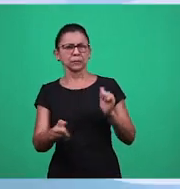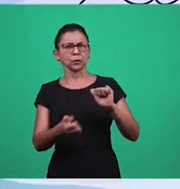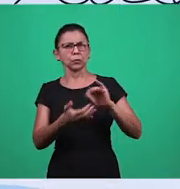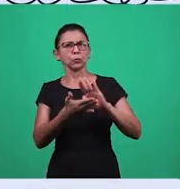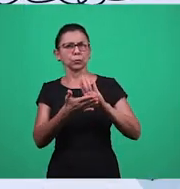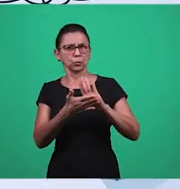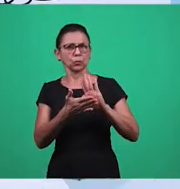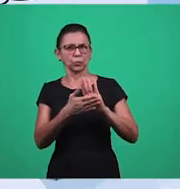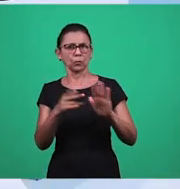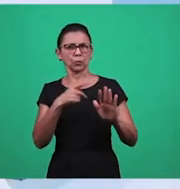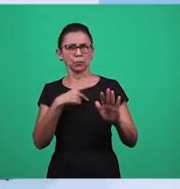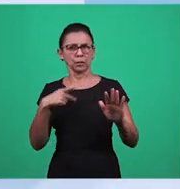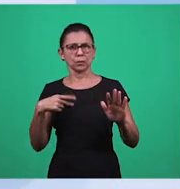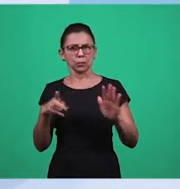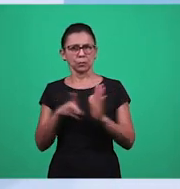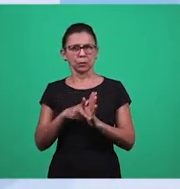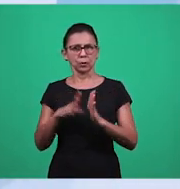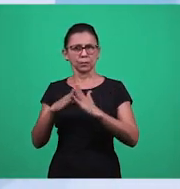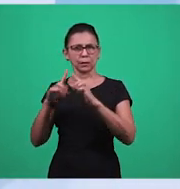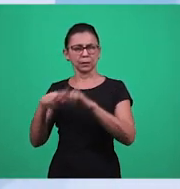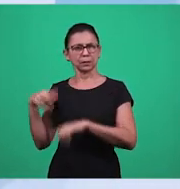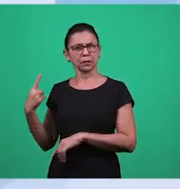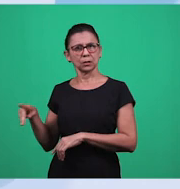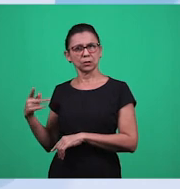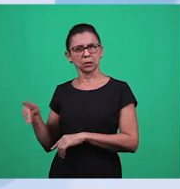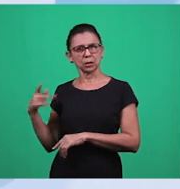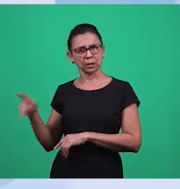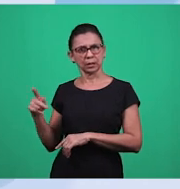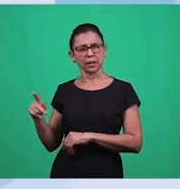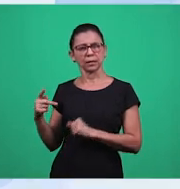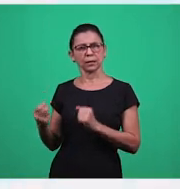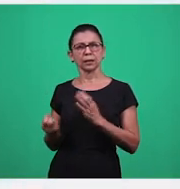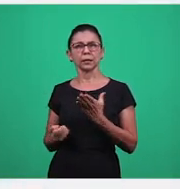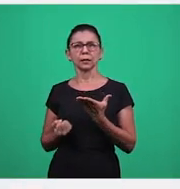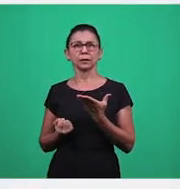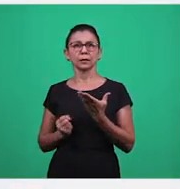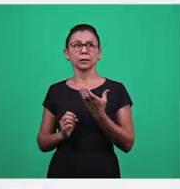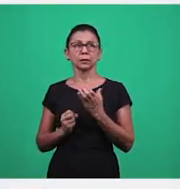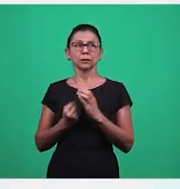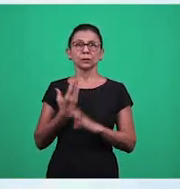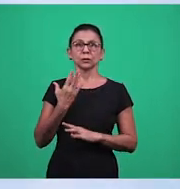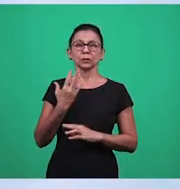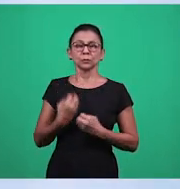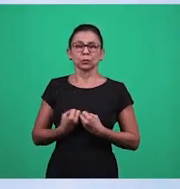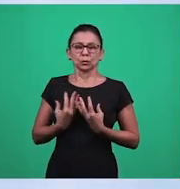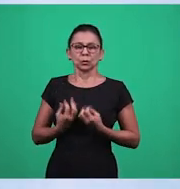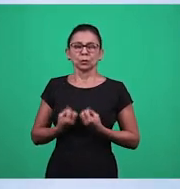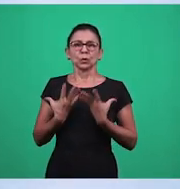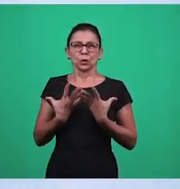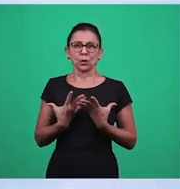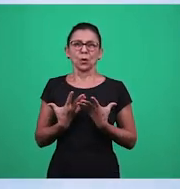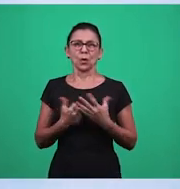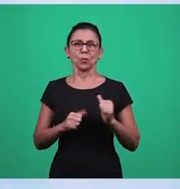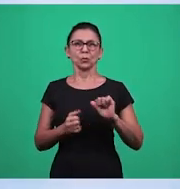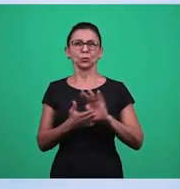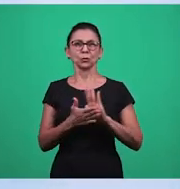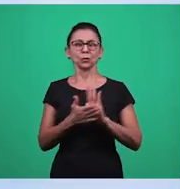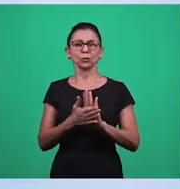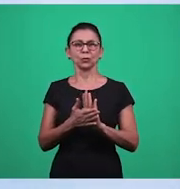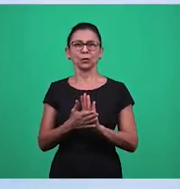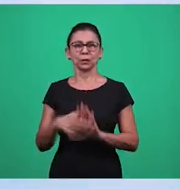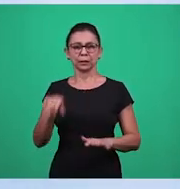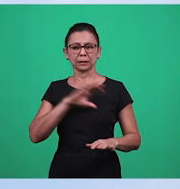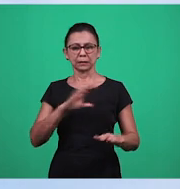Palmer, pastor da sua igreja, a letra para uma canção cuja mensagem era: Cristo que restaura a